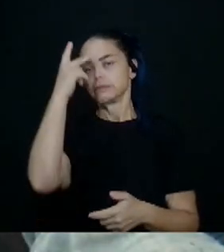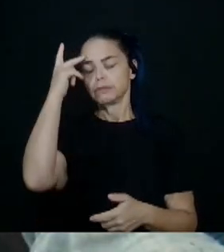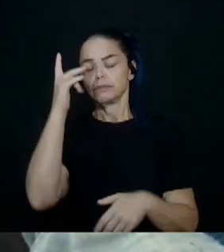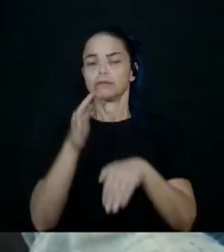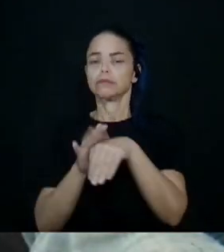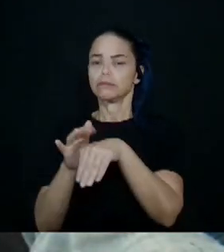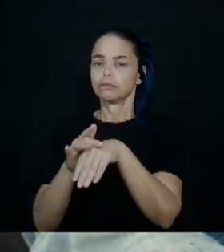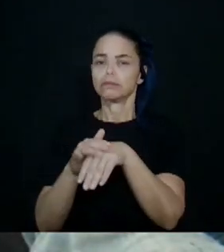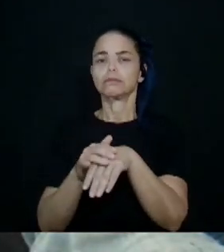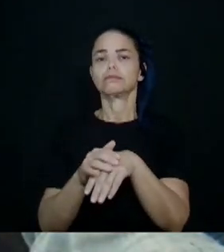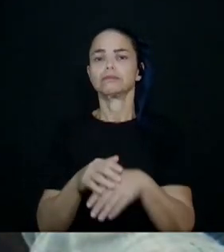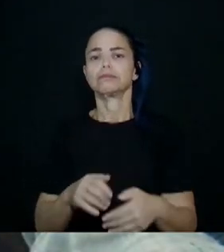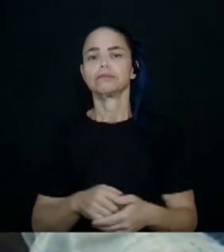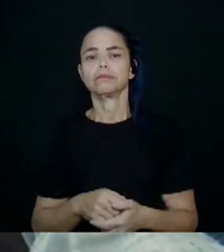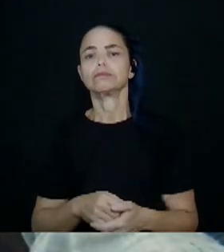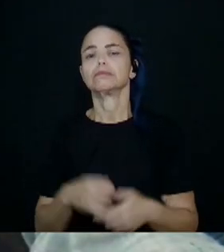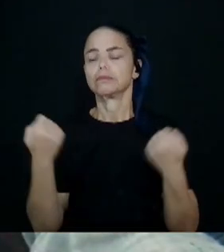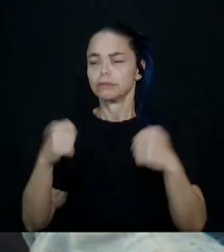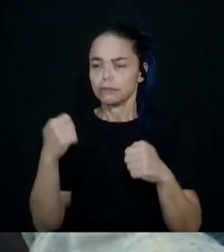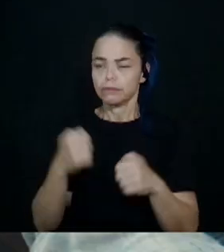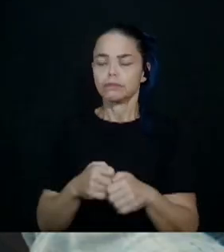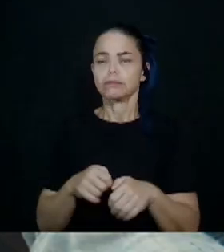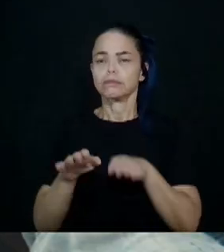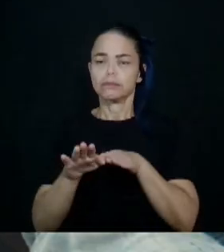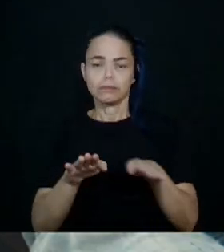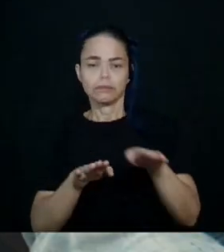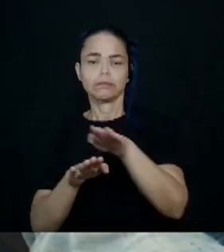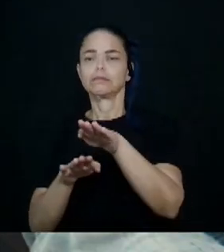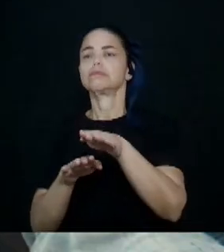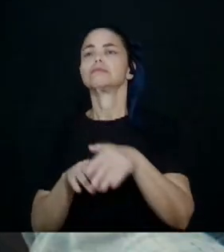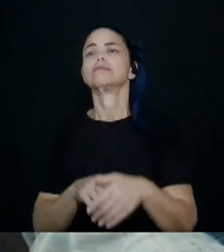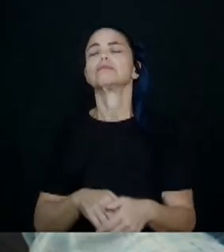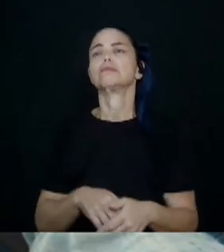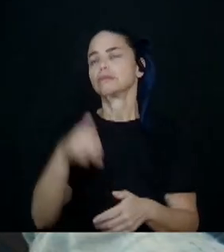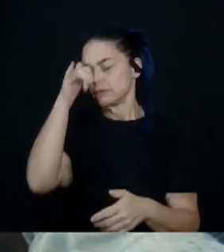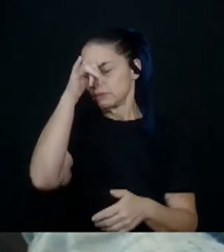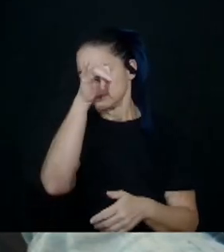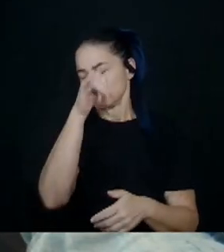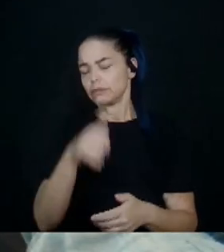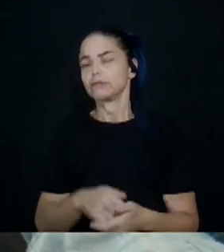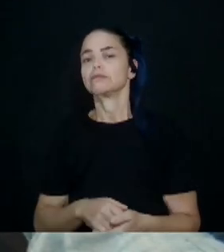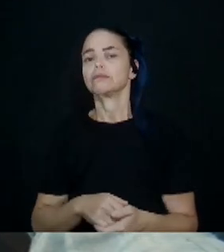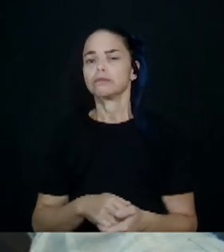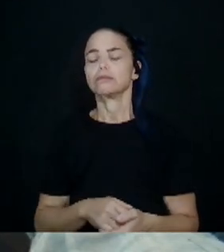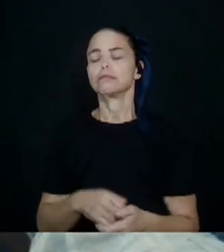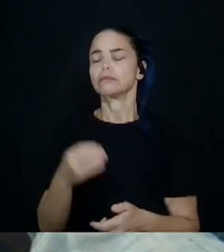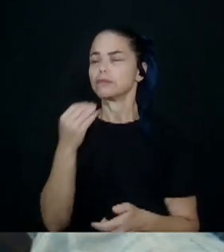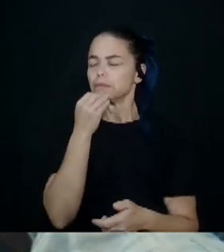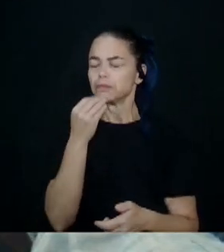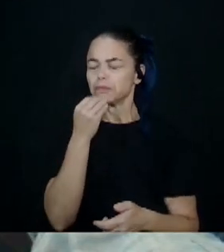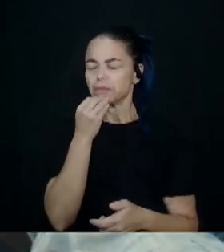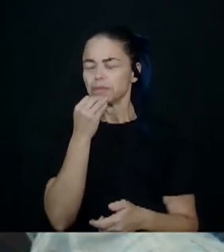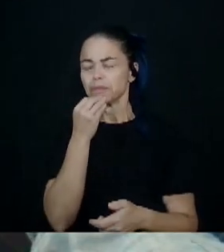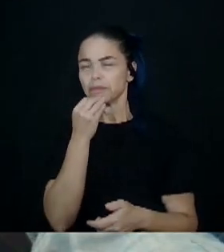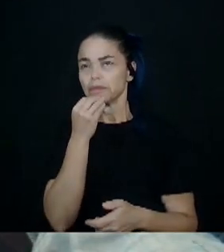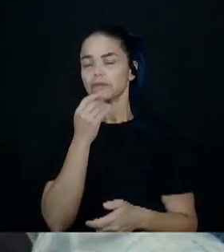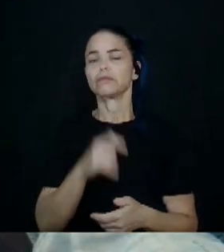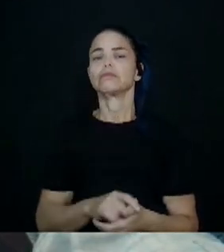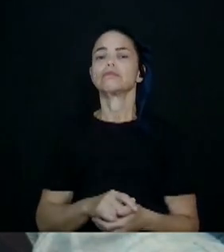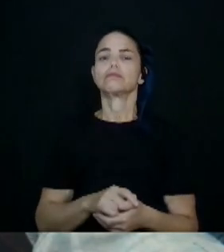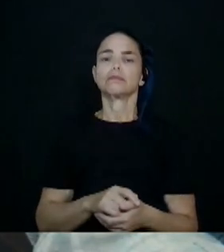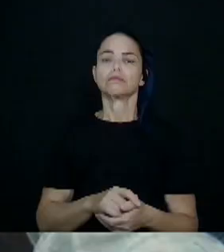e você precisar de passagem, mas evite ao máximo, né? A chance de você provocar